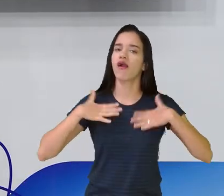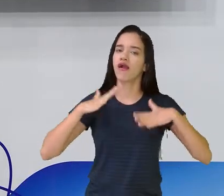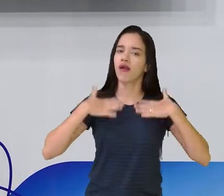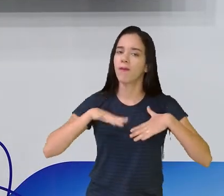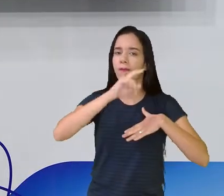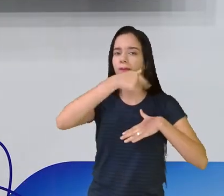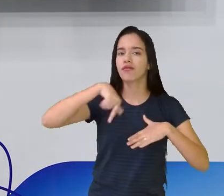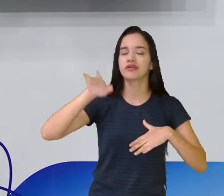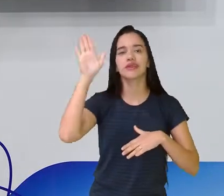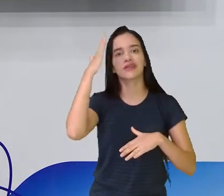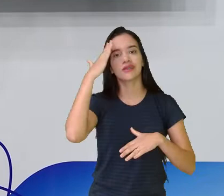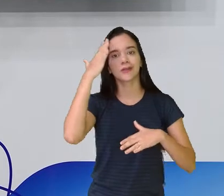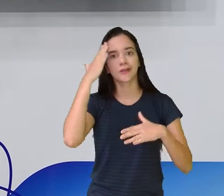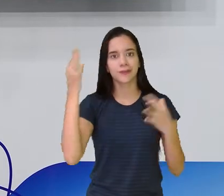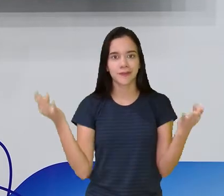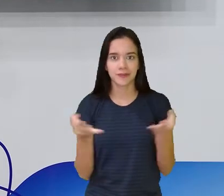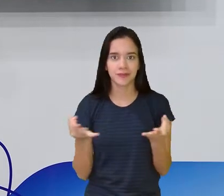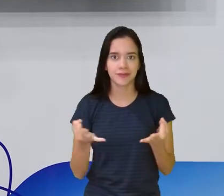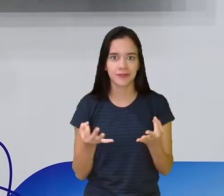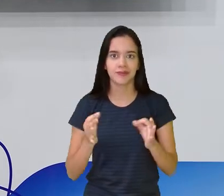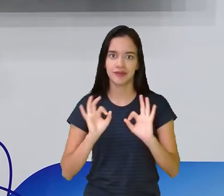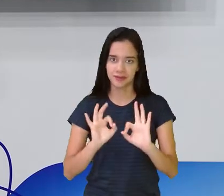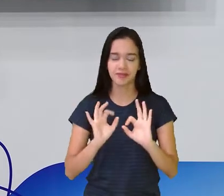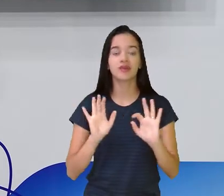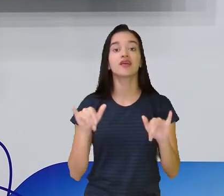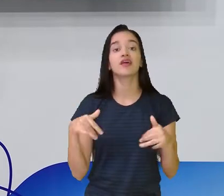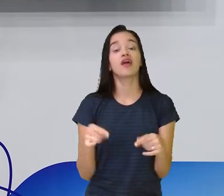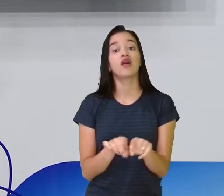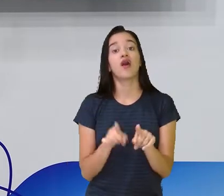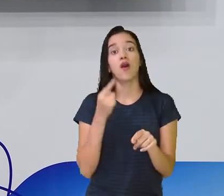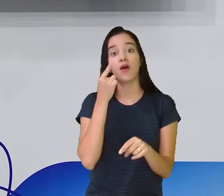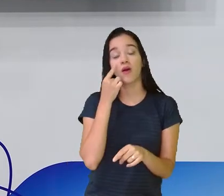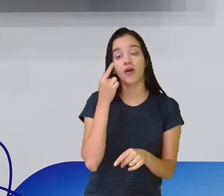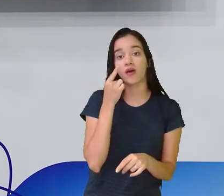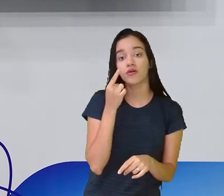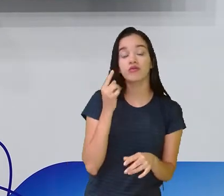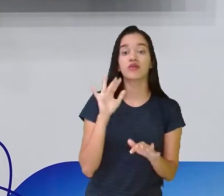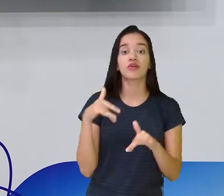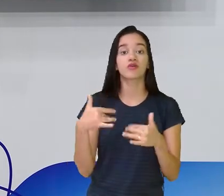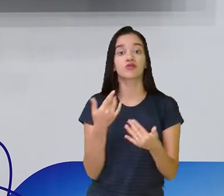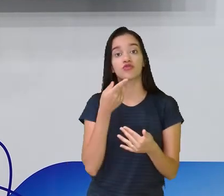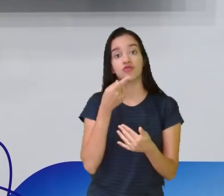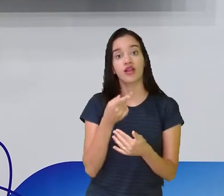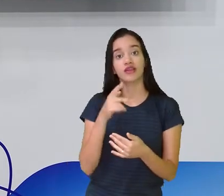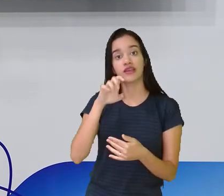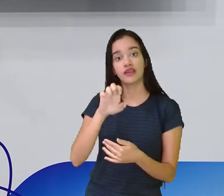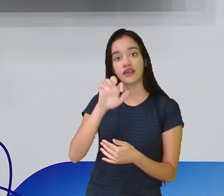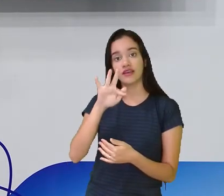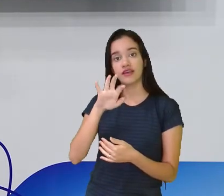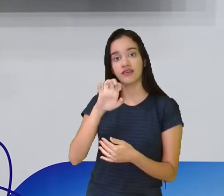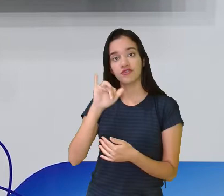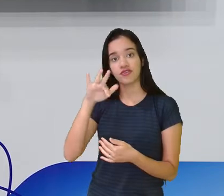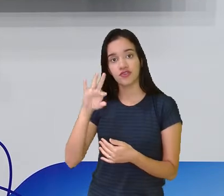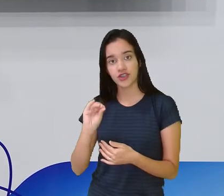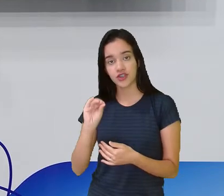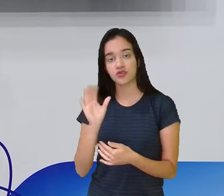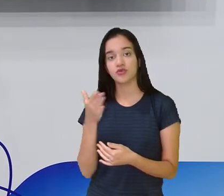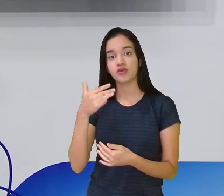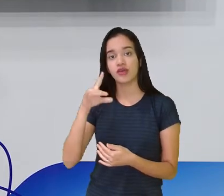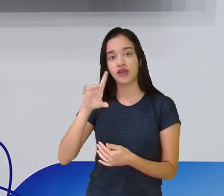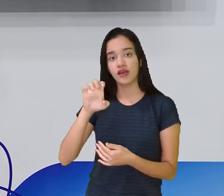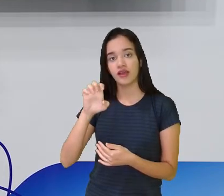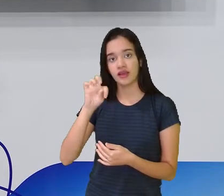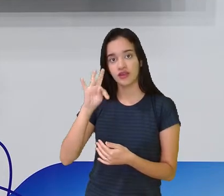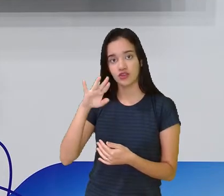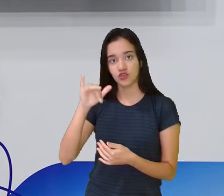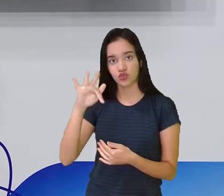vocês entenderem perfeitamente. Quando a gente fala de efeito estufa, a gente está falando que o nosso planeta muitas vezes se assemelha ao quê?